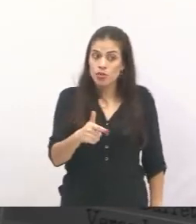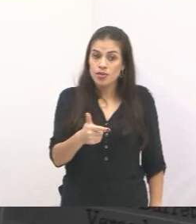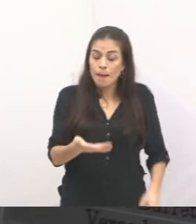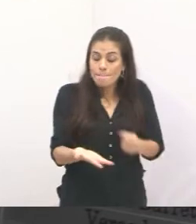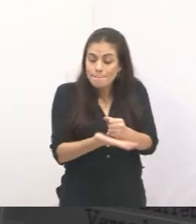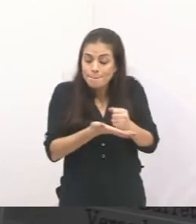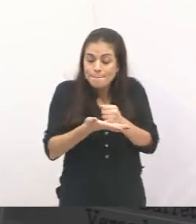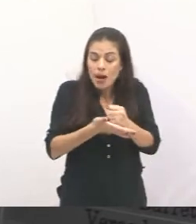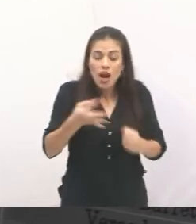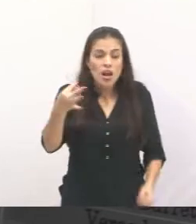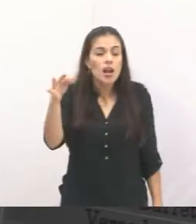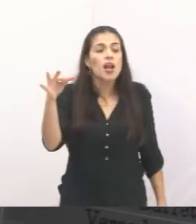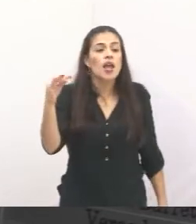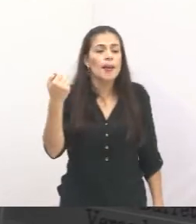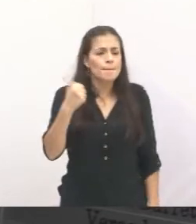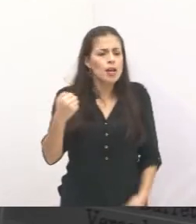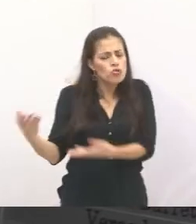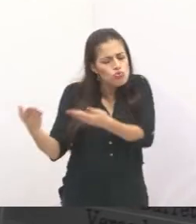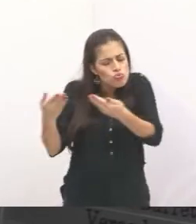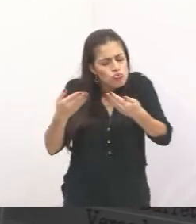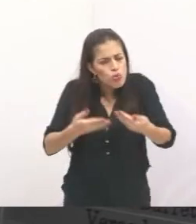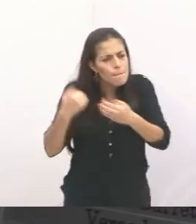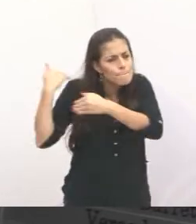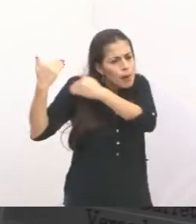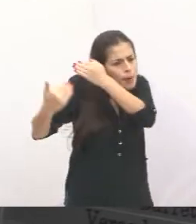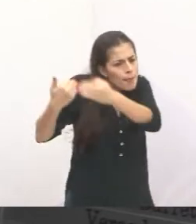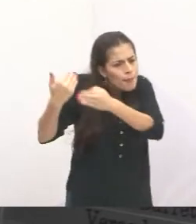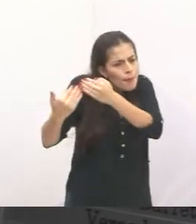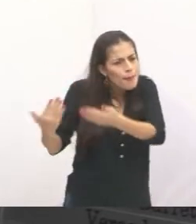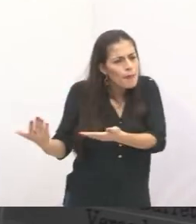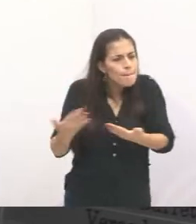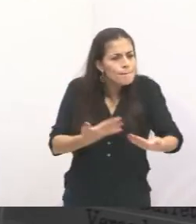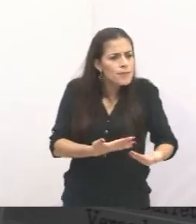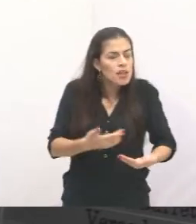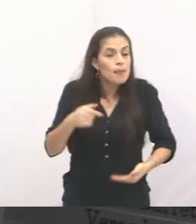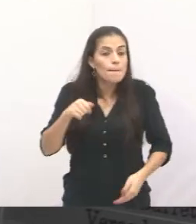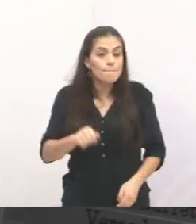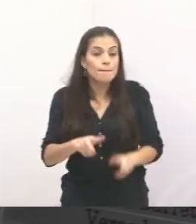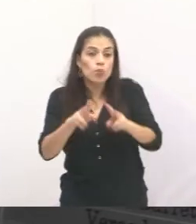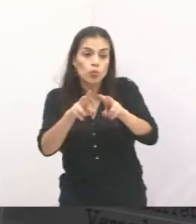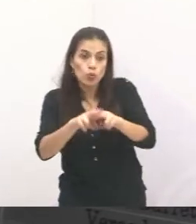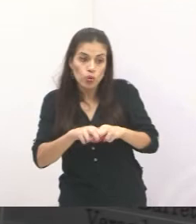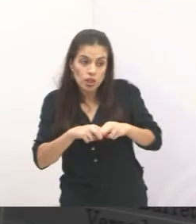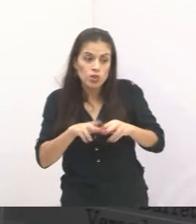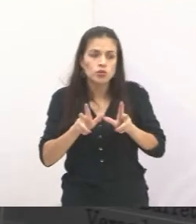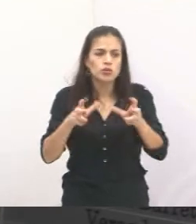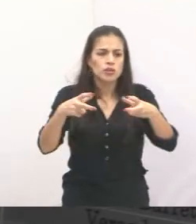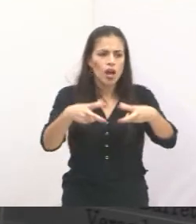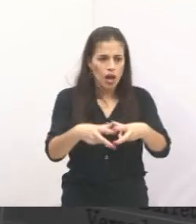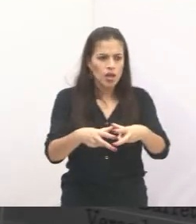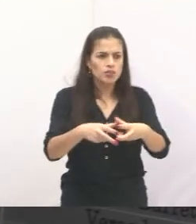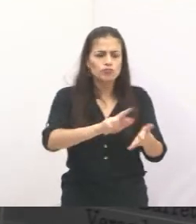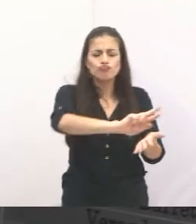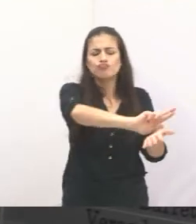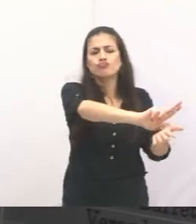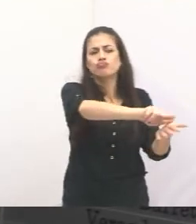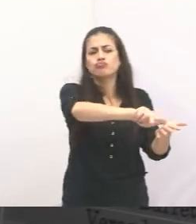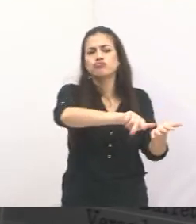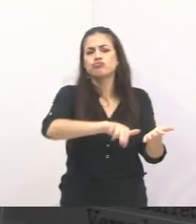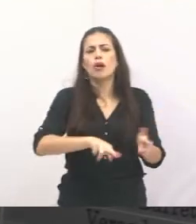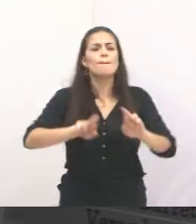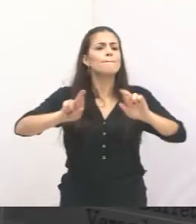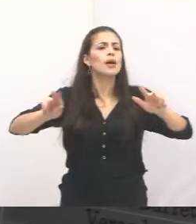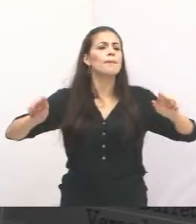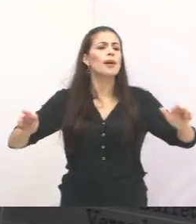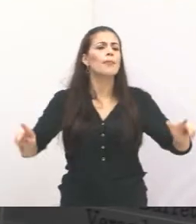tem que trazer alguma coisa. Por isso que essa casa é plural e tem várias,